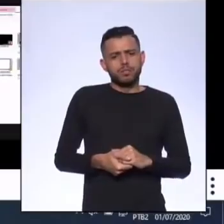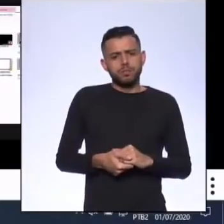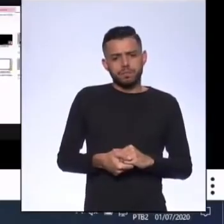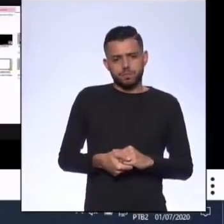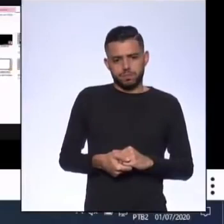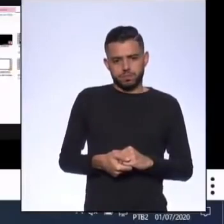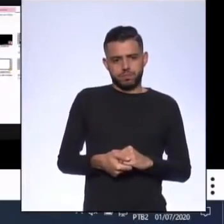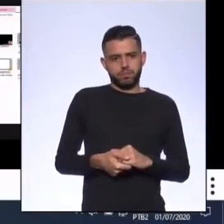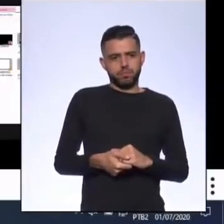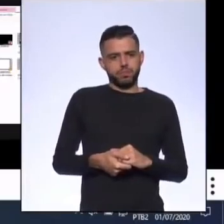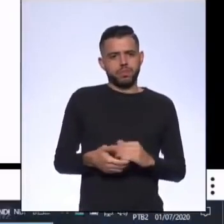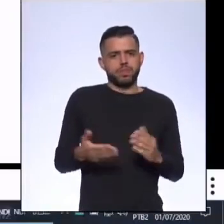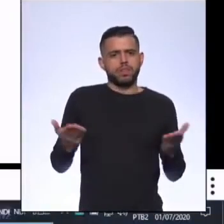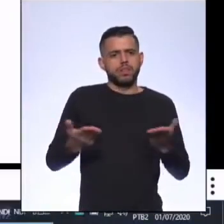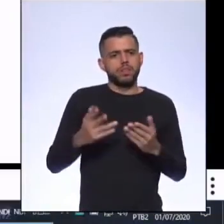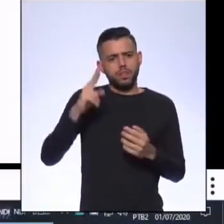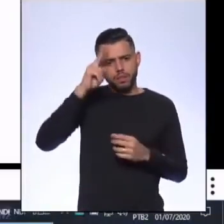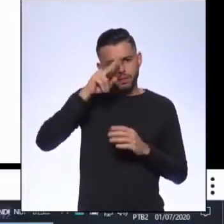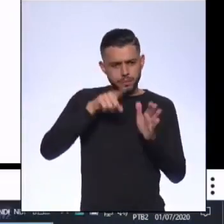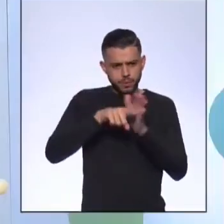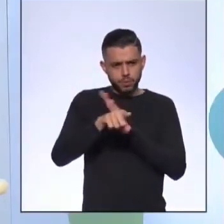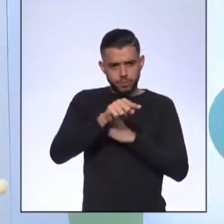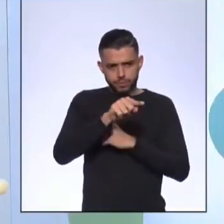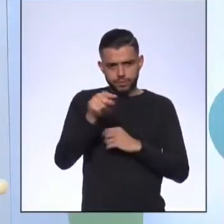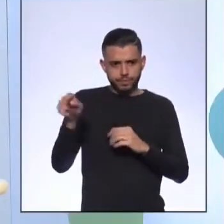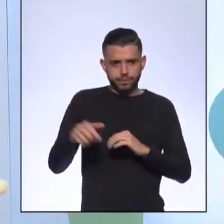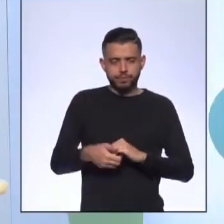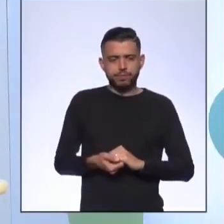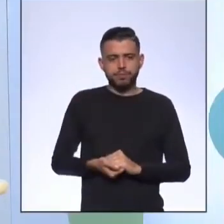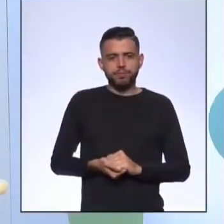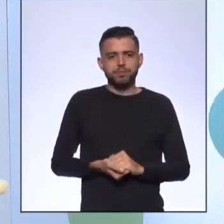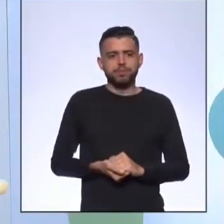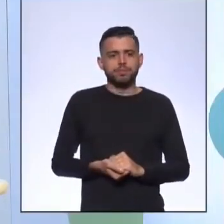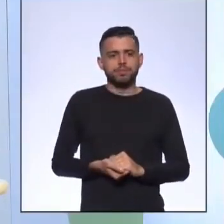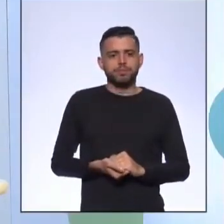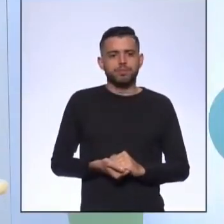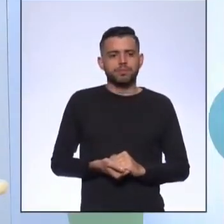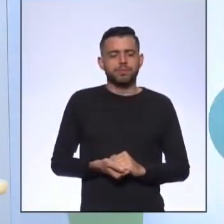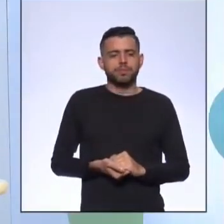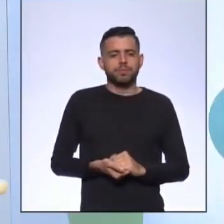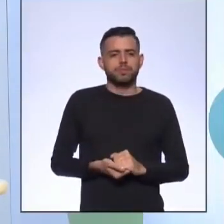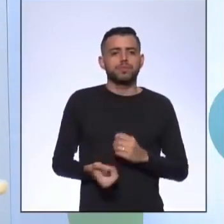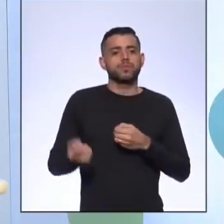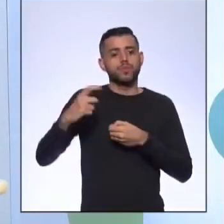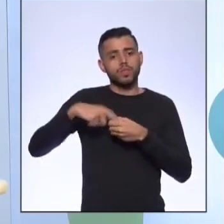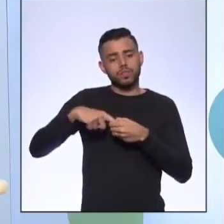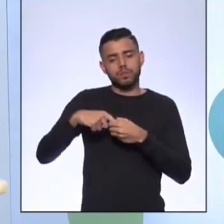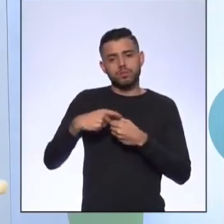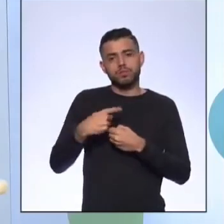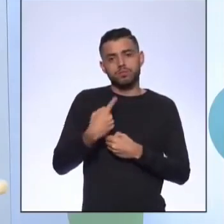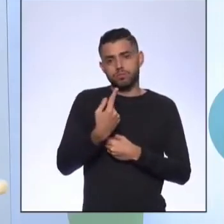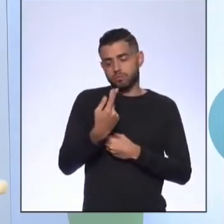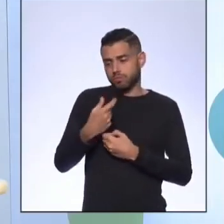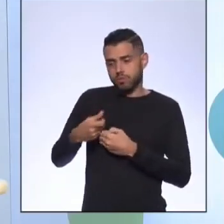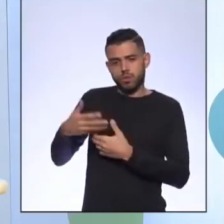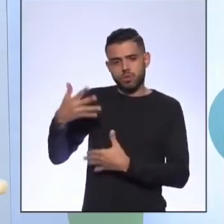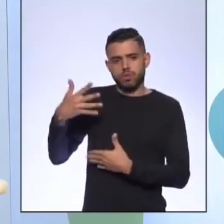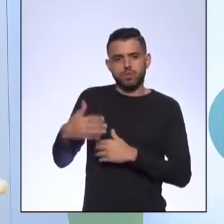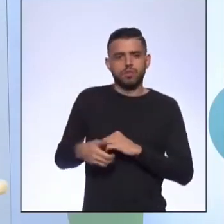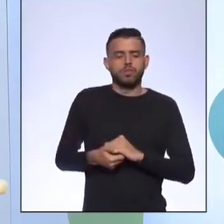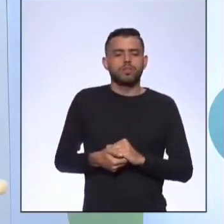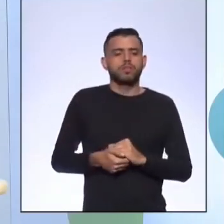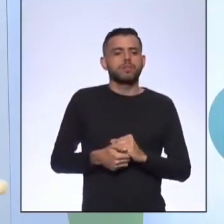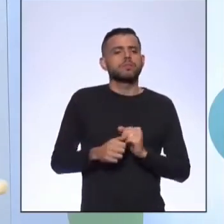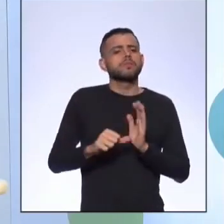a temperatura. Vamos retomar agora as perguntinhas com vocês? Vamos lá? Voltando na interação com meus alunos, vamos lá. Ó.